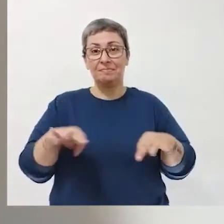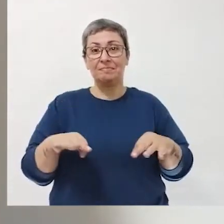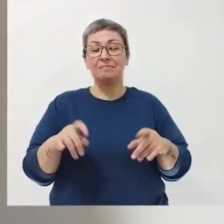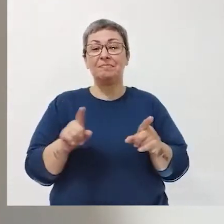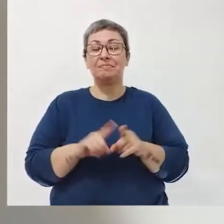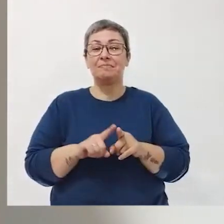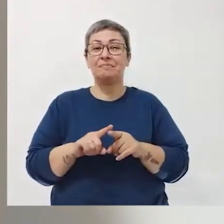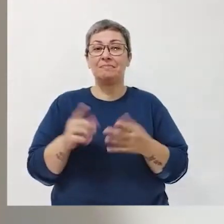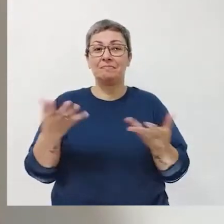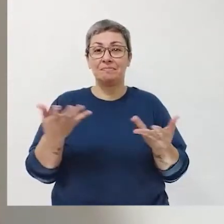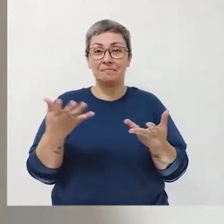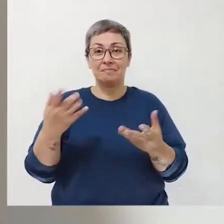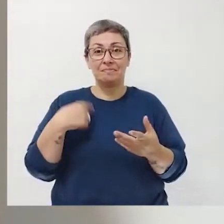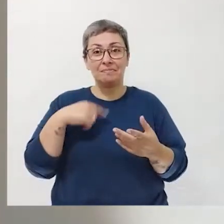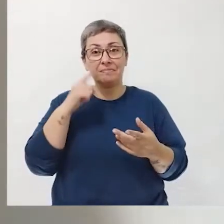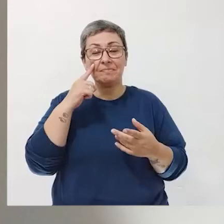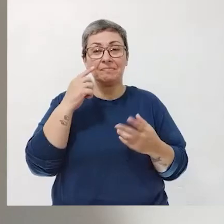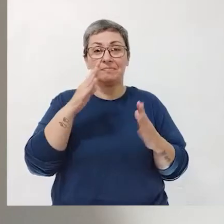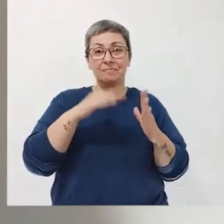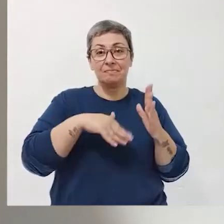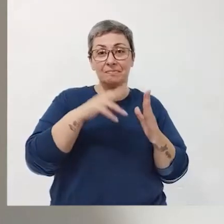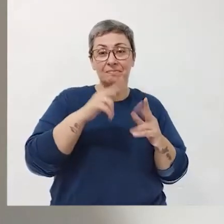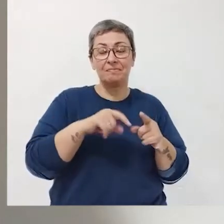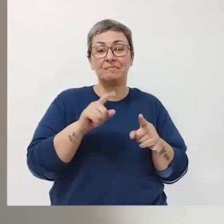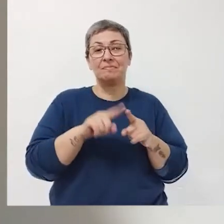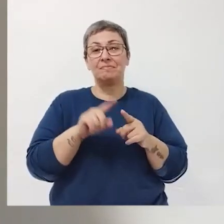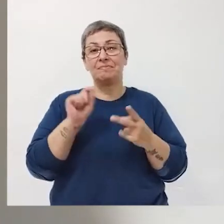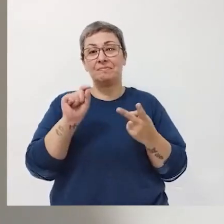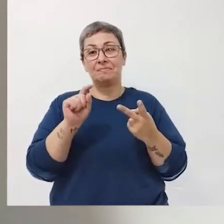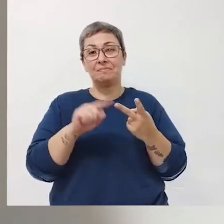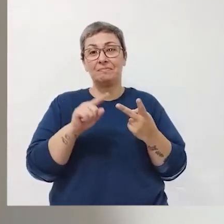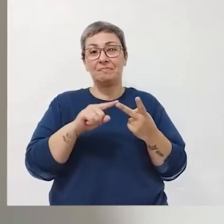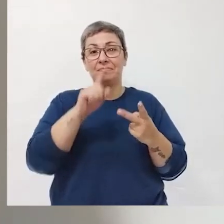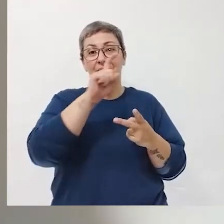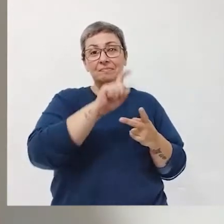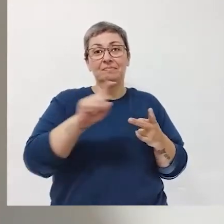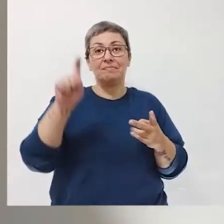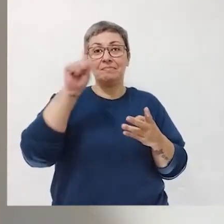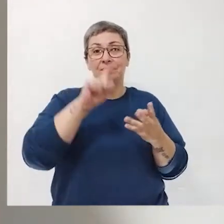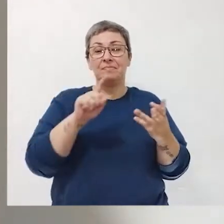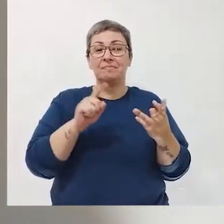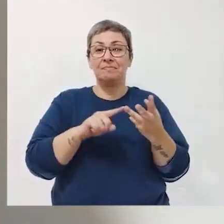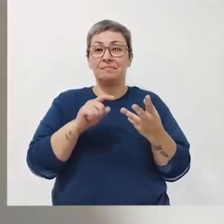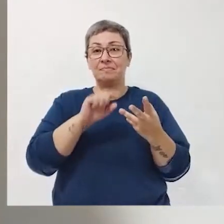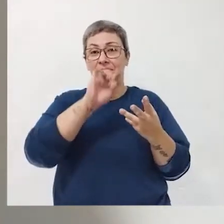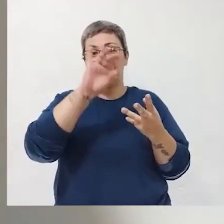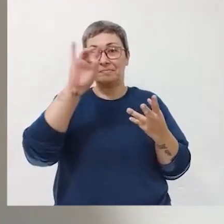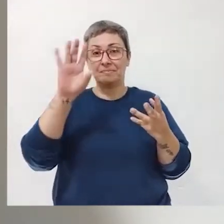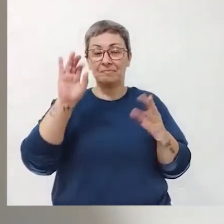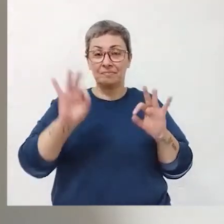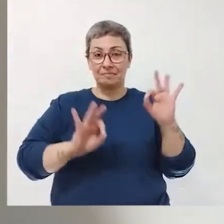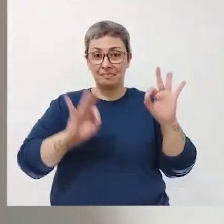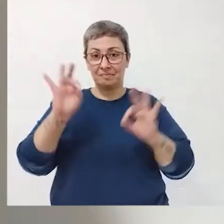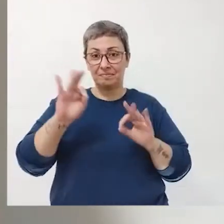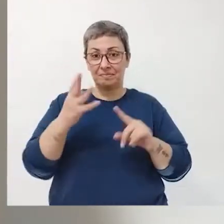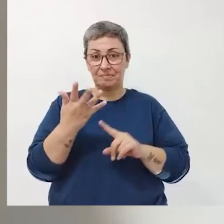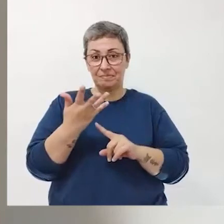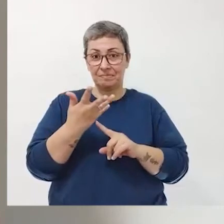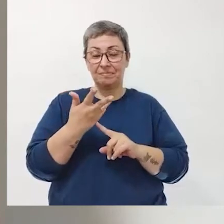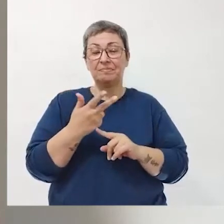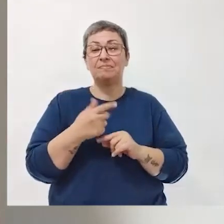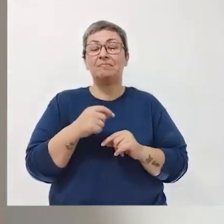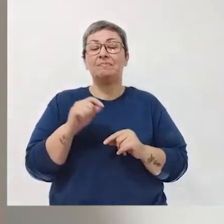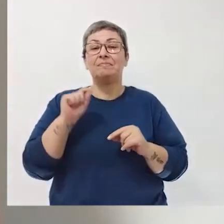certo? Nós vimos uma pintura, nós vimos um grafite e algumas instalações artísticas